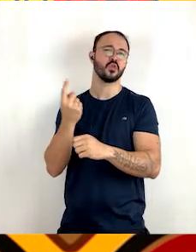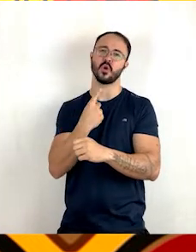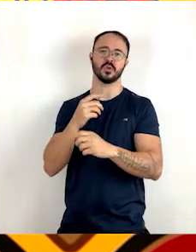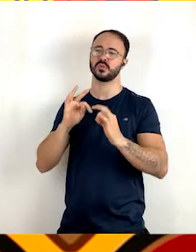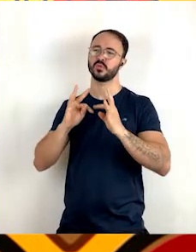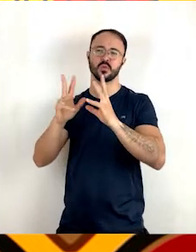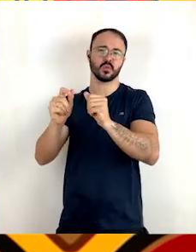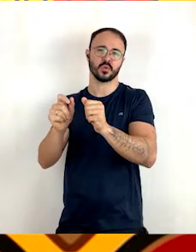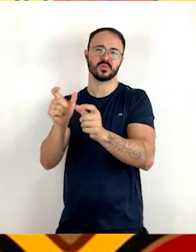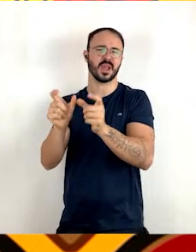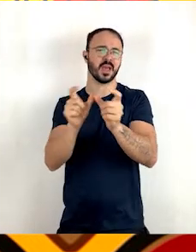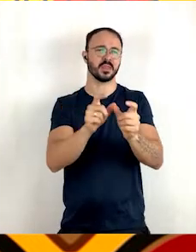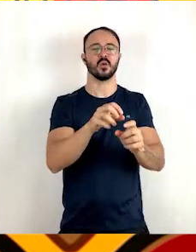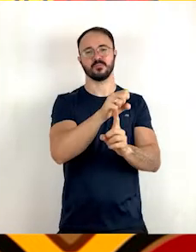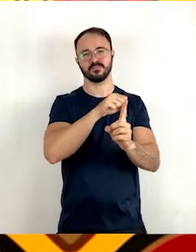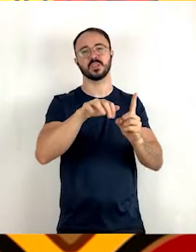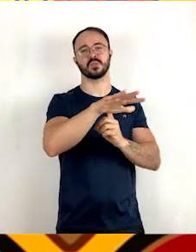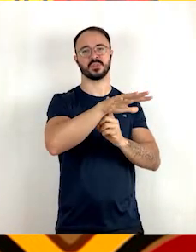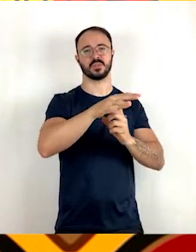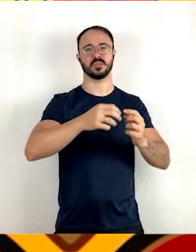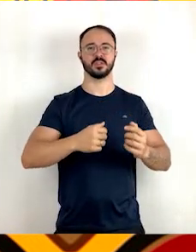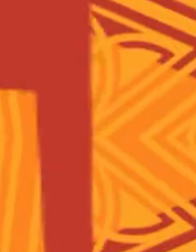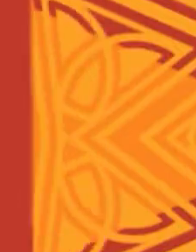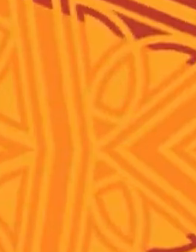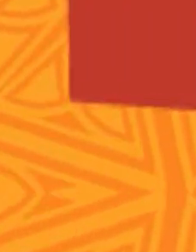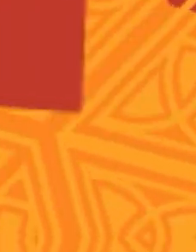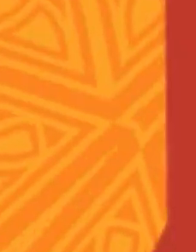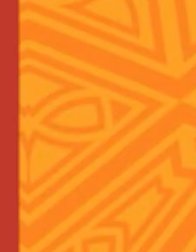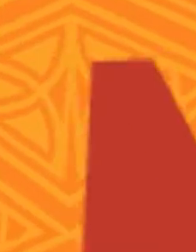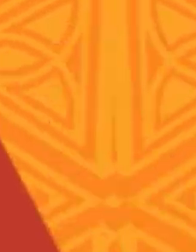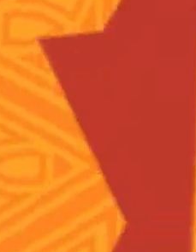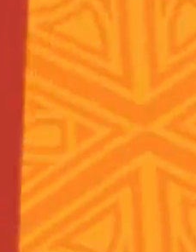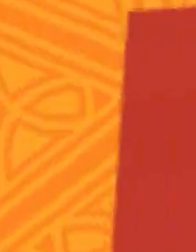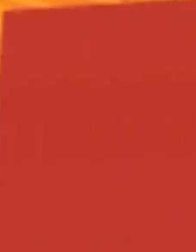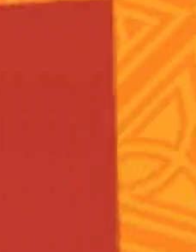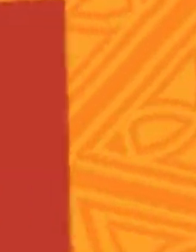é simplesmente de um ou de outro mas na nossa sociedade